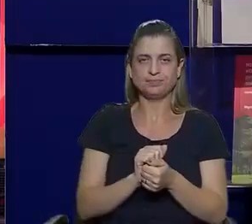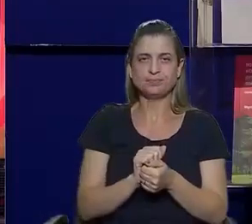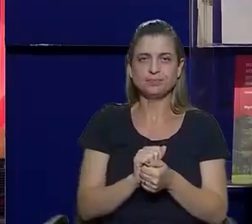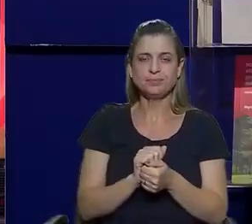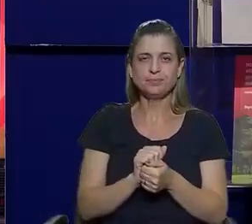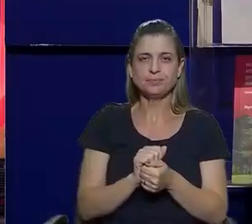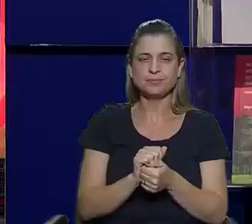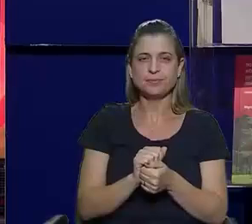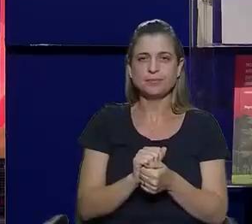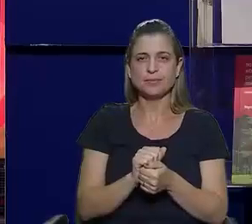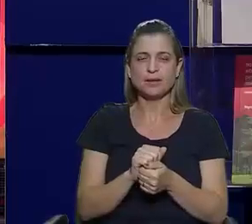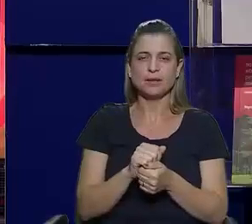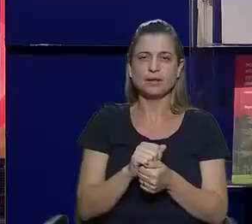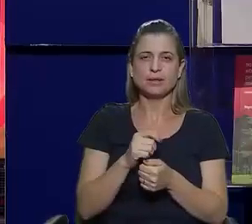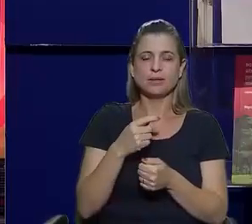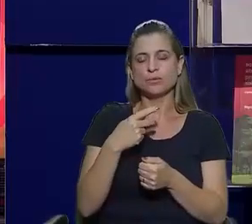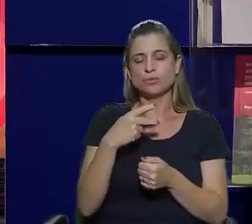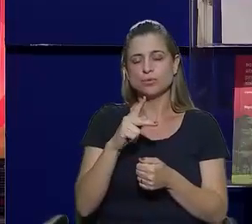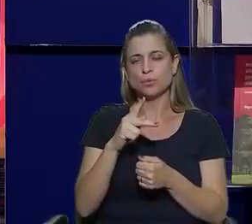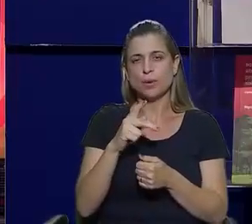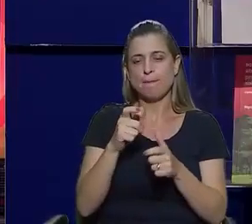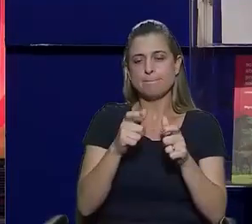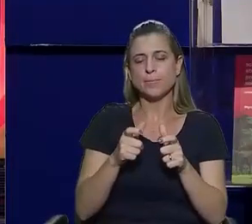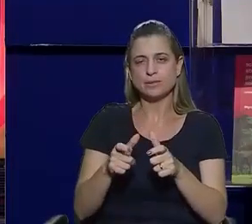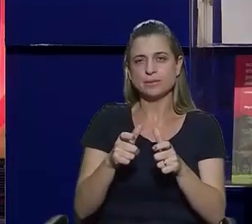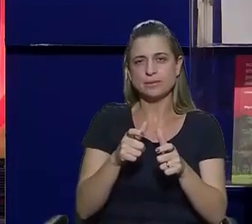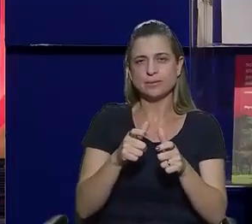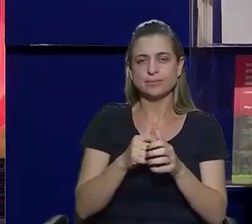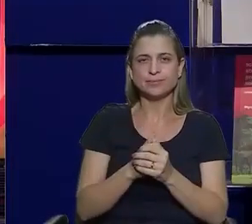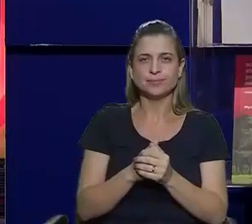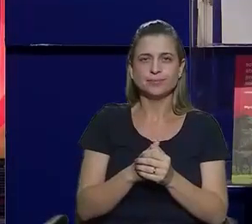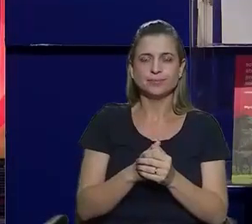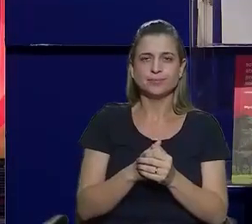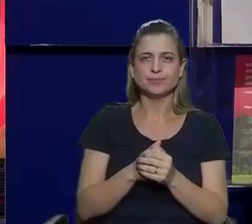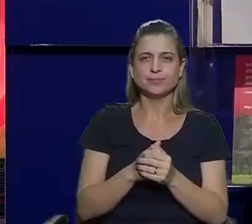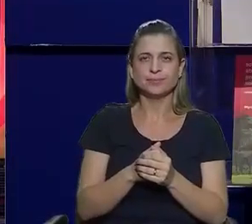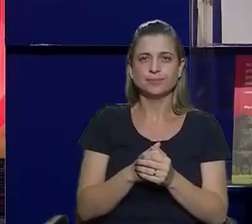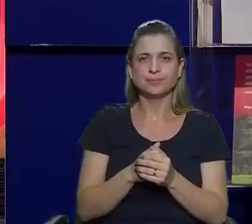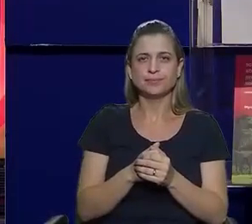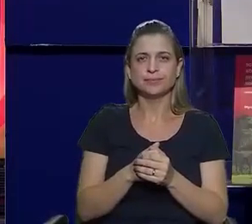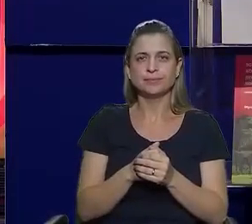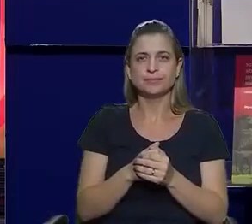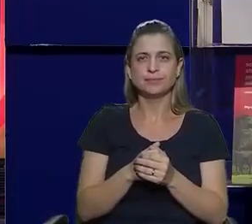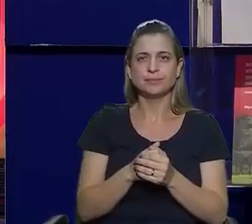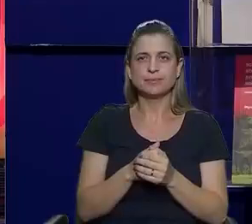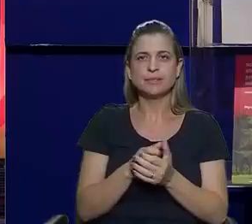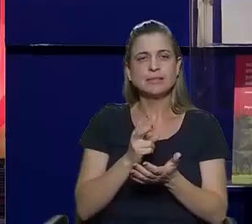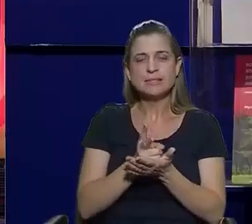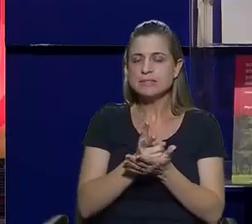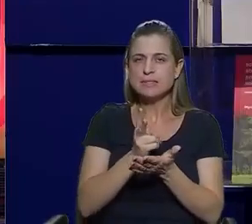na sua posição, assim, com os seus despistamentos. Mas vem sempre nessa situação de ser uma coisa